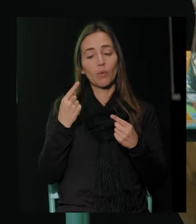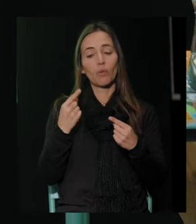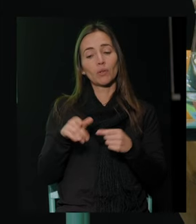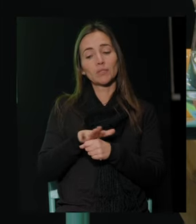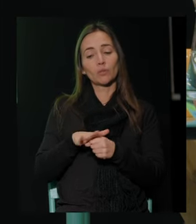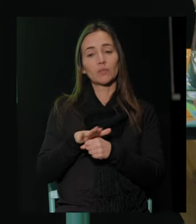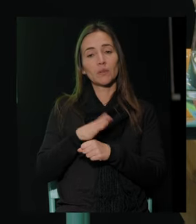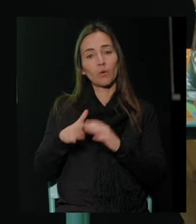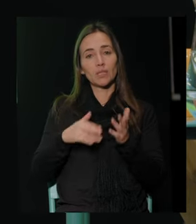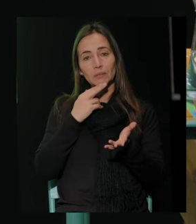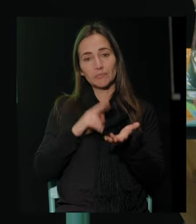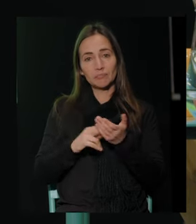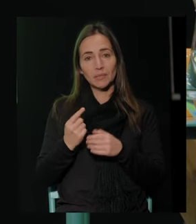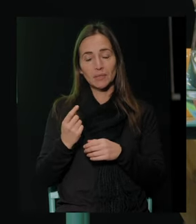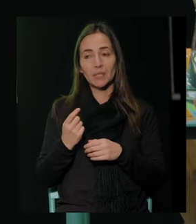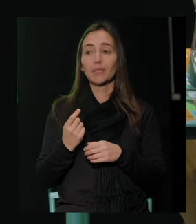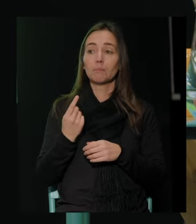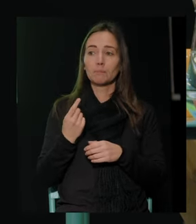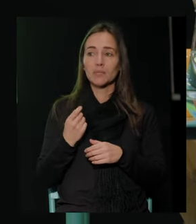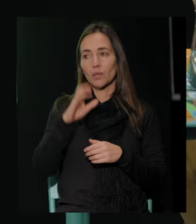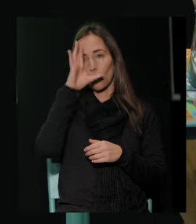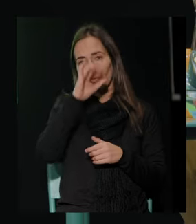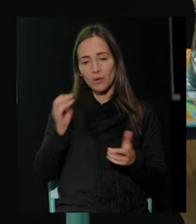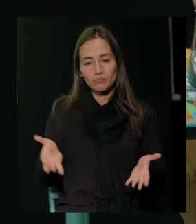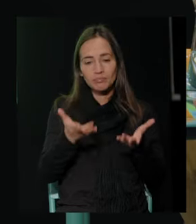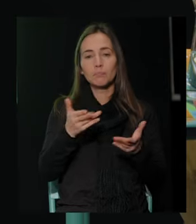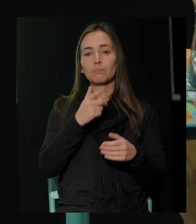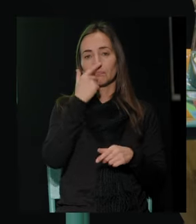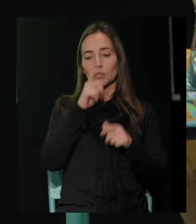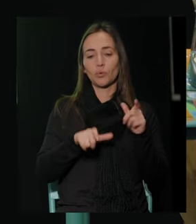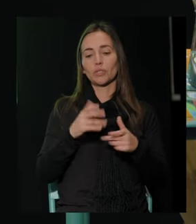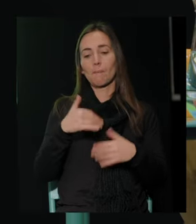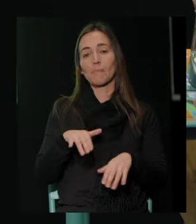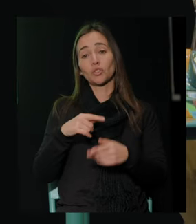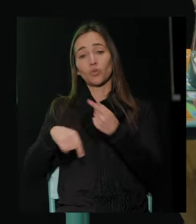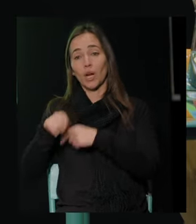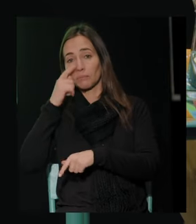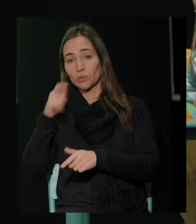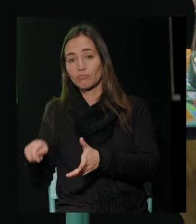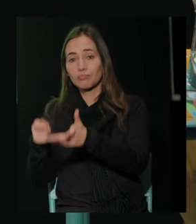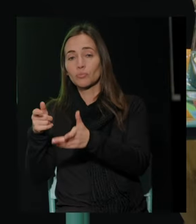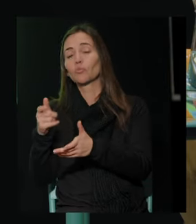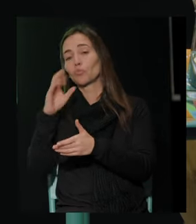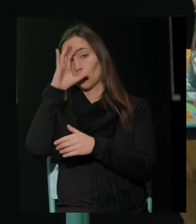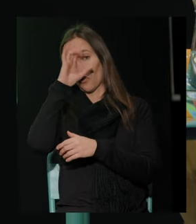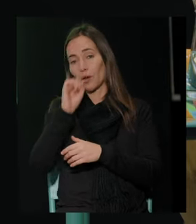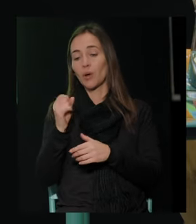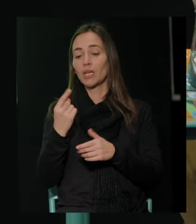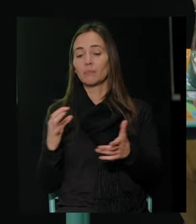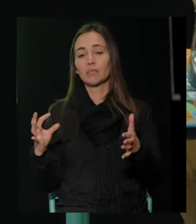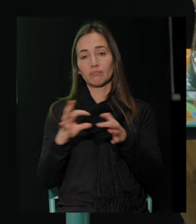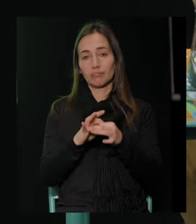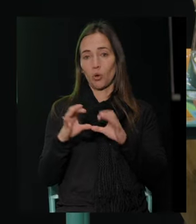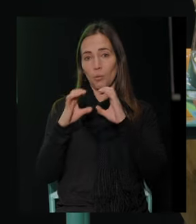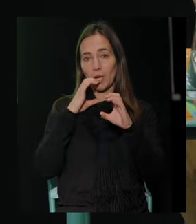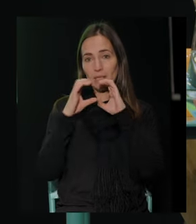só o top-down do governo para as pessoas, mas também o bottom-up das pessoas para o governo, e tem que haver essa interligação e